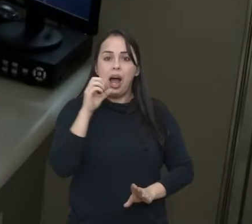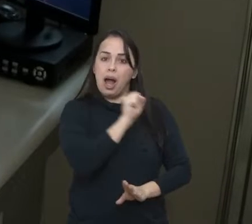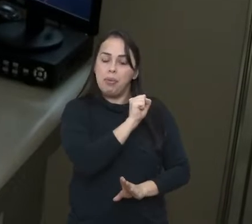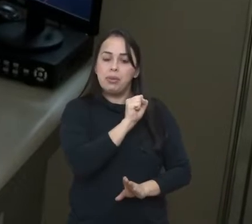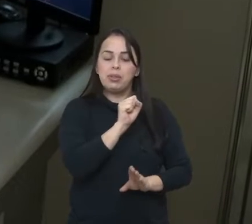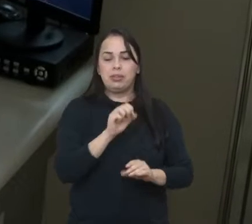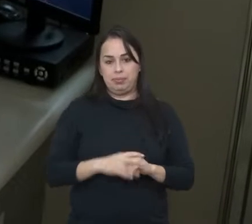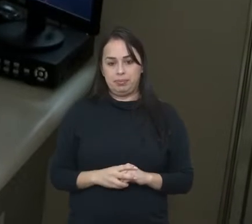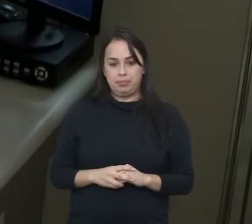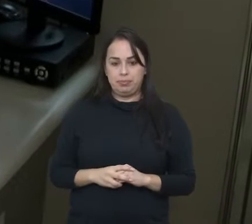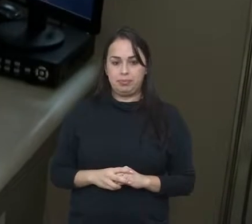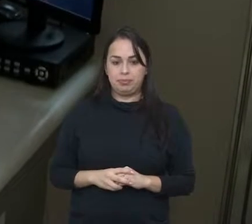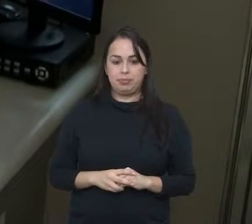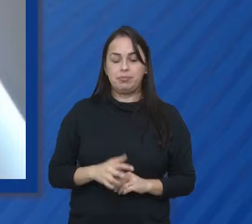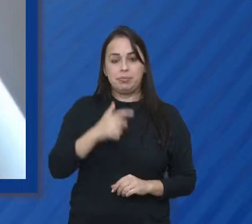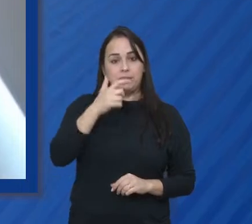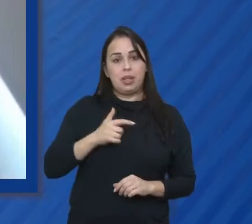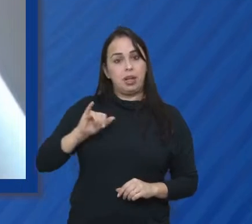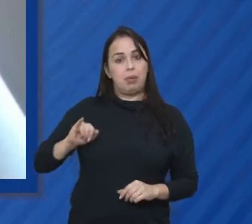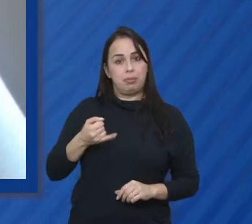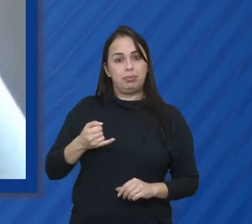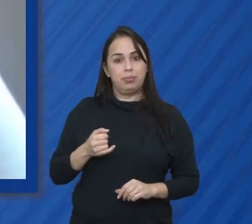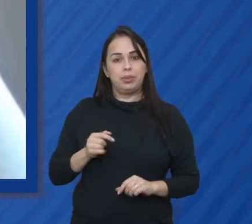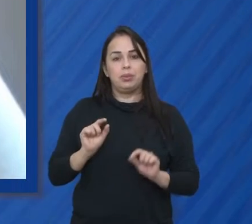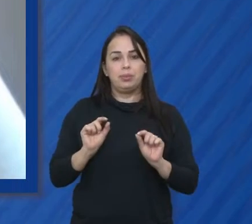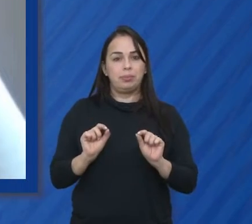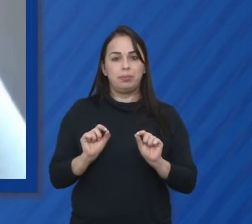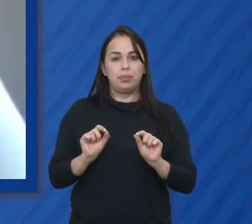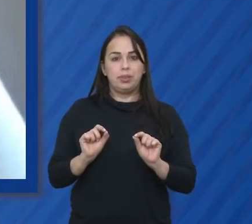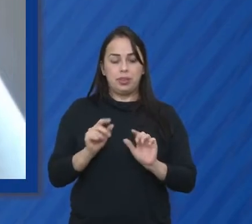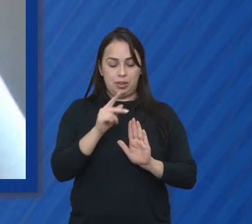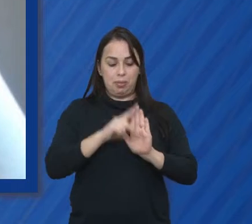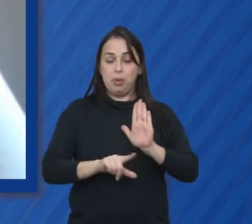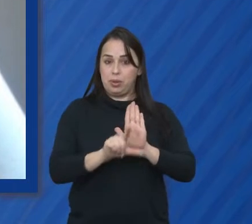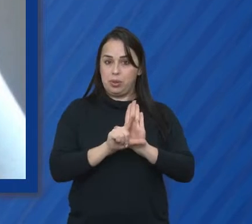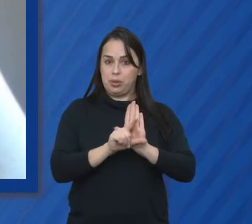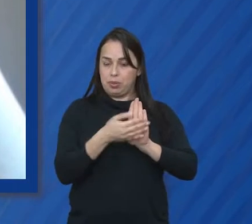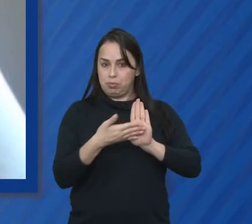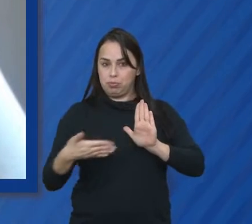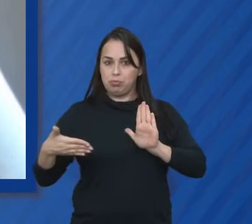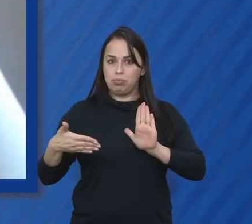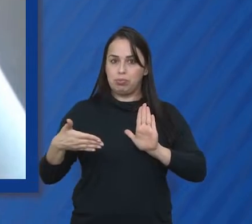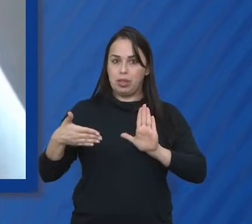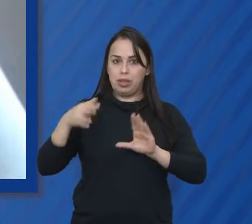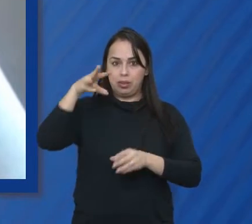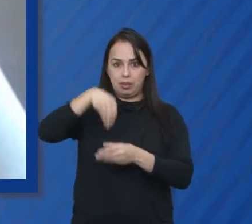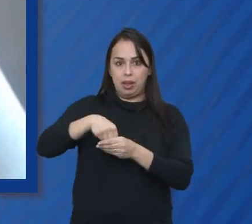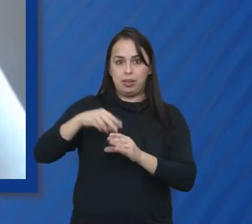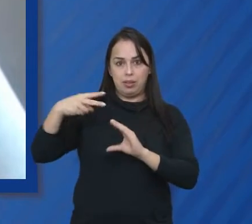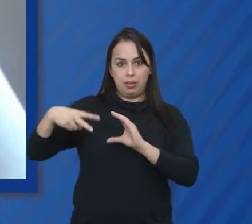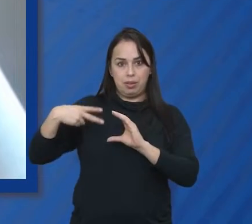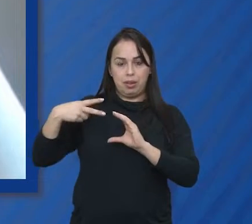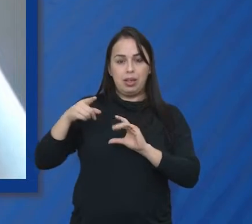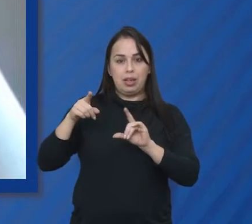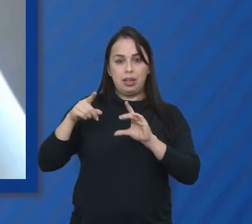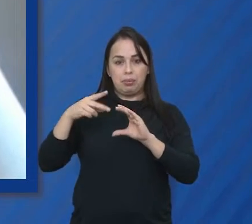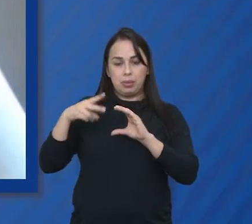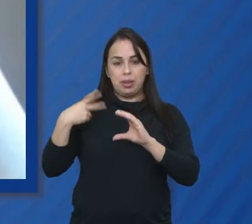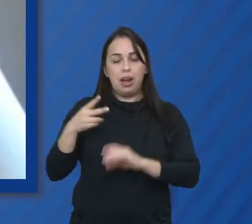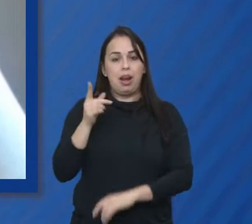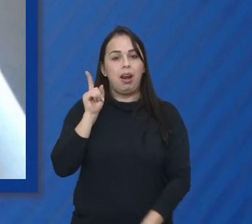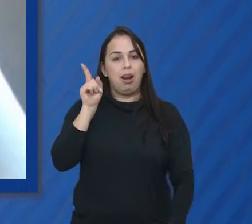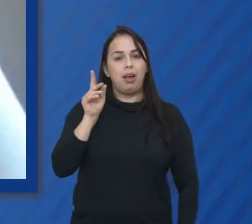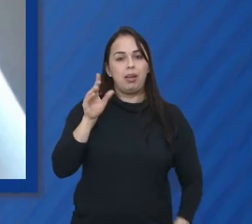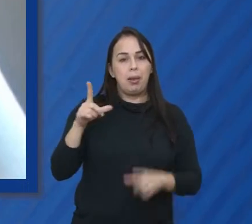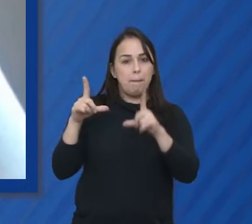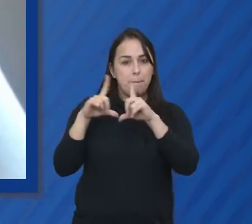esclerose múltipla no país. Eu quero aproveitar esse gancho, porque a gente tem um projeto de lei tramitando na Câmara dos Deputados Federais, lá em